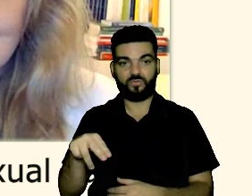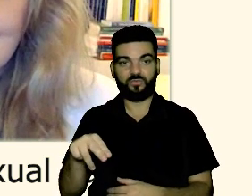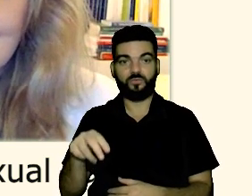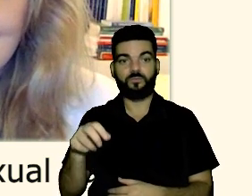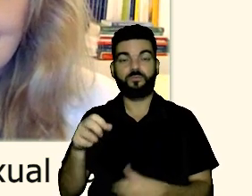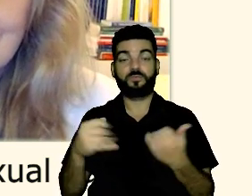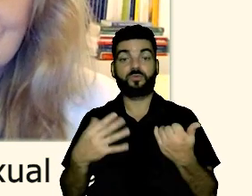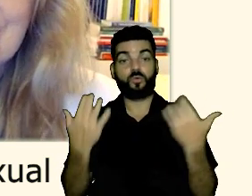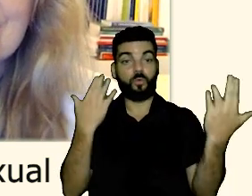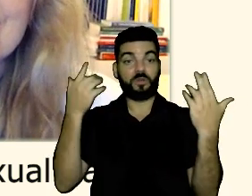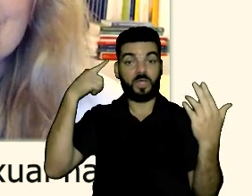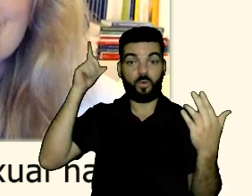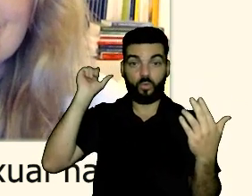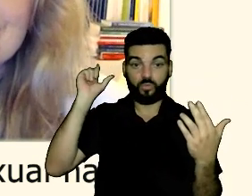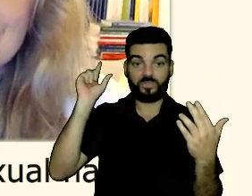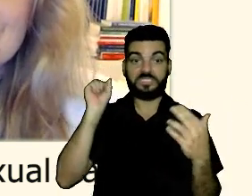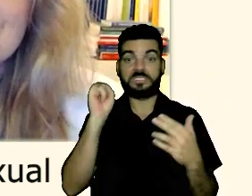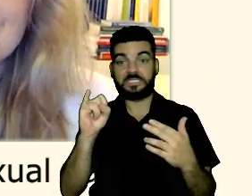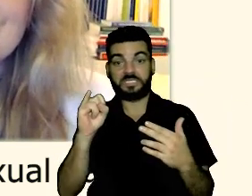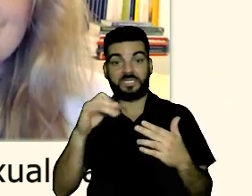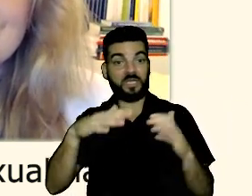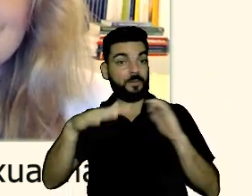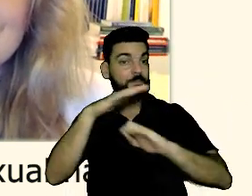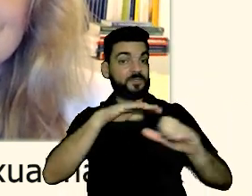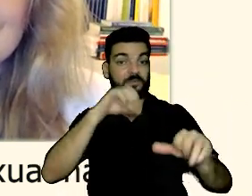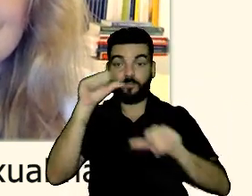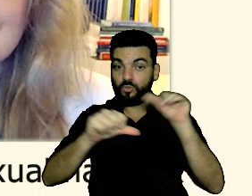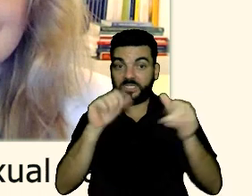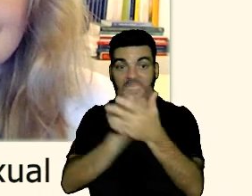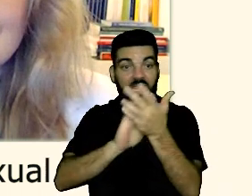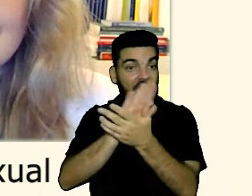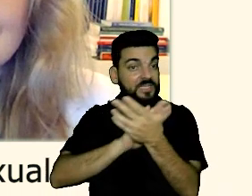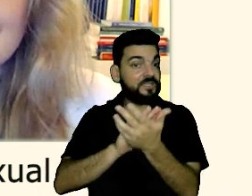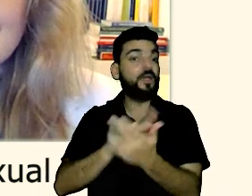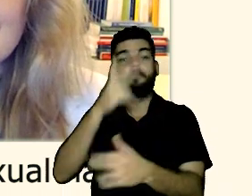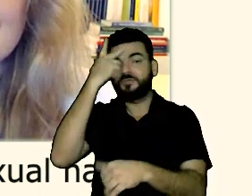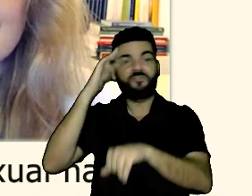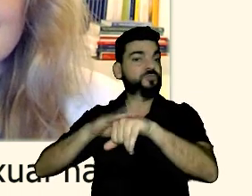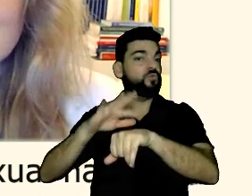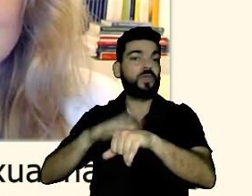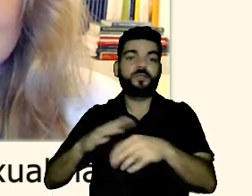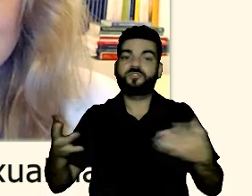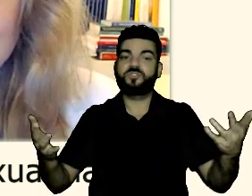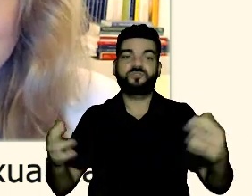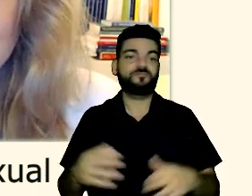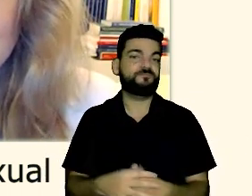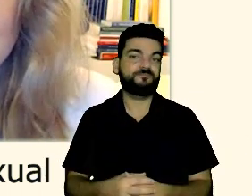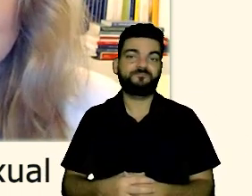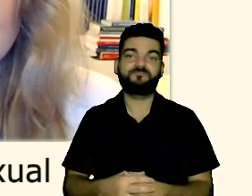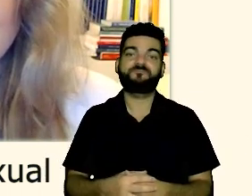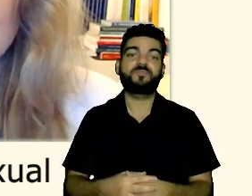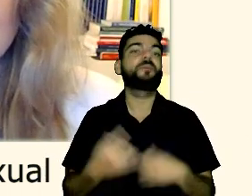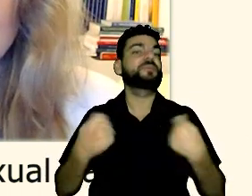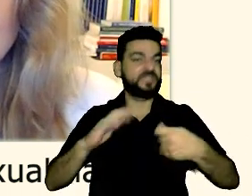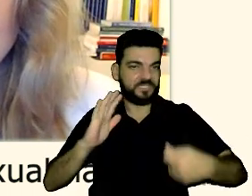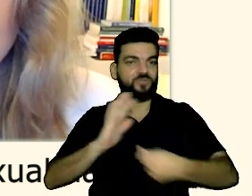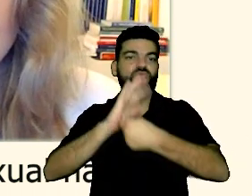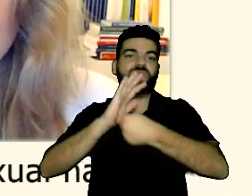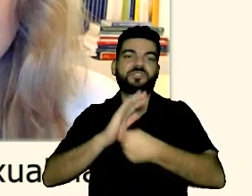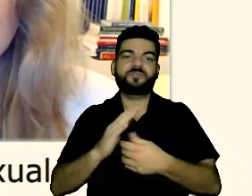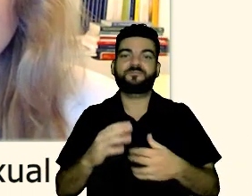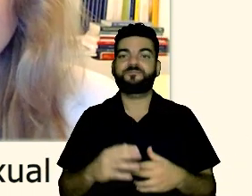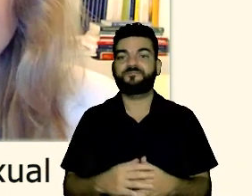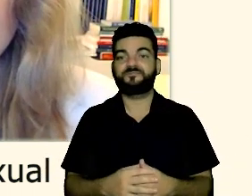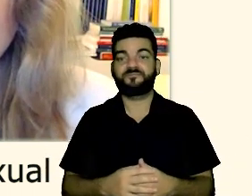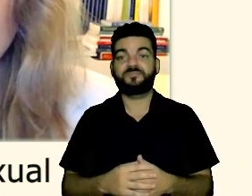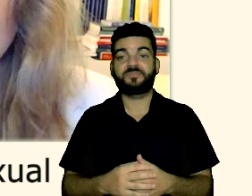à fala da doutora Jussara, Eldice Araújo Machado, dizendo que, como foi dito ontem, se esse clima não